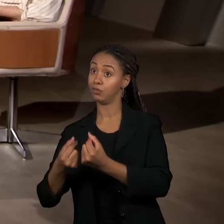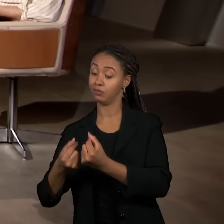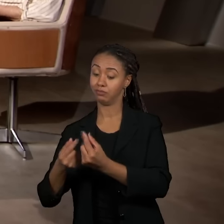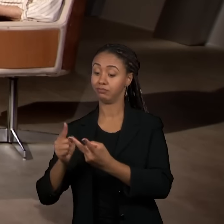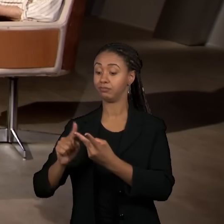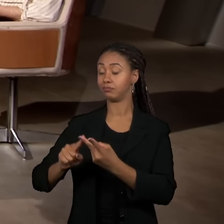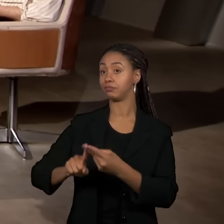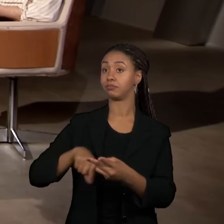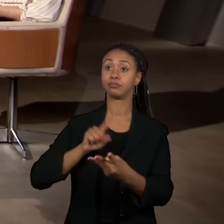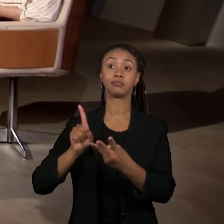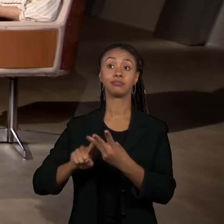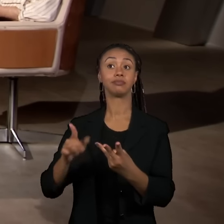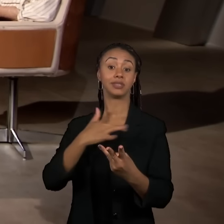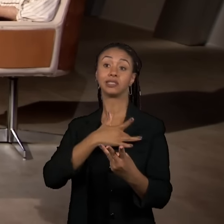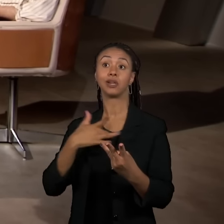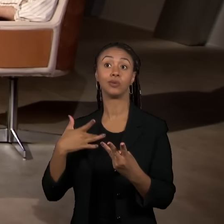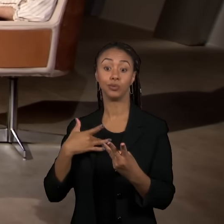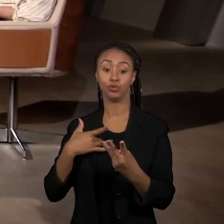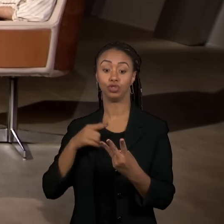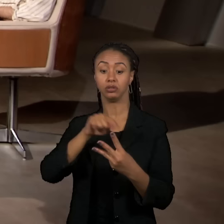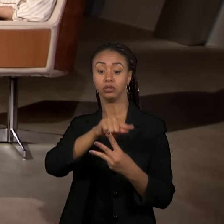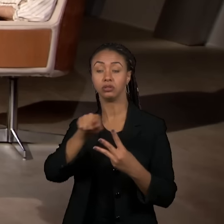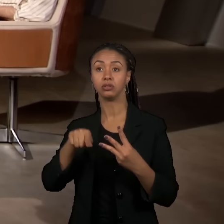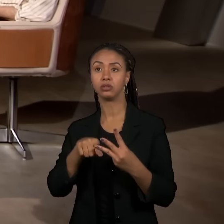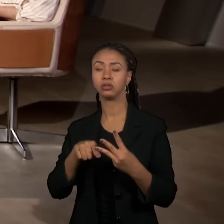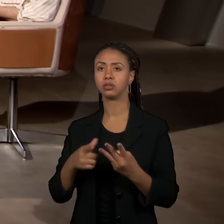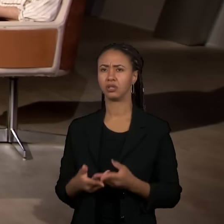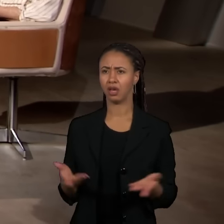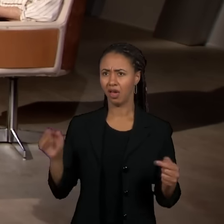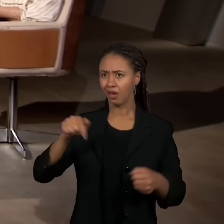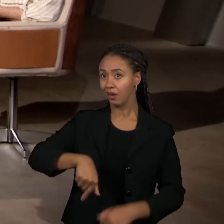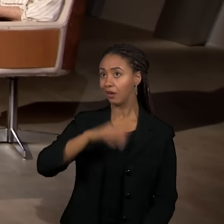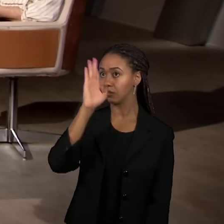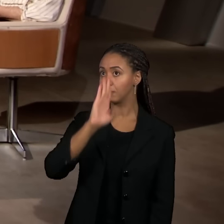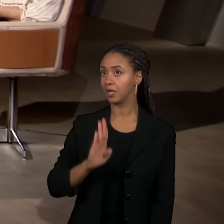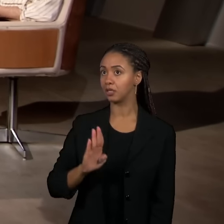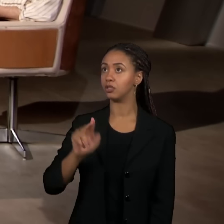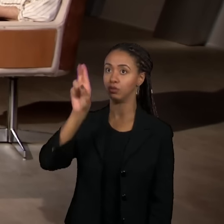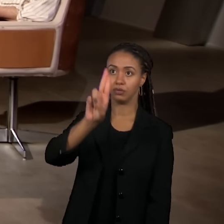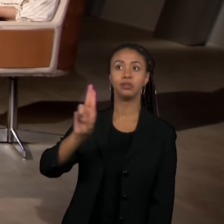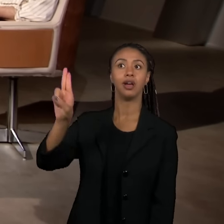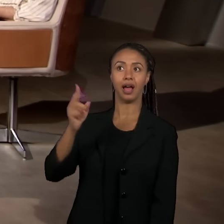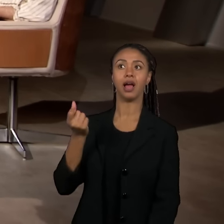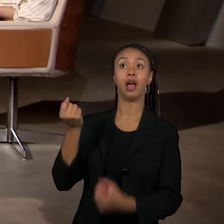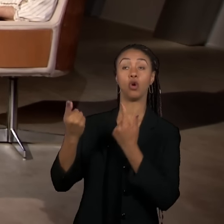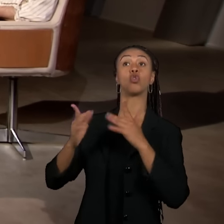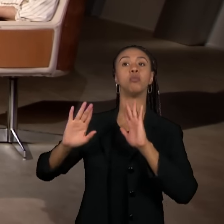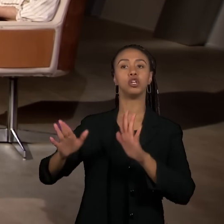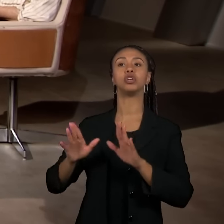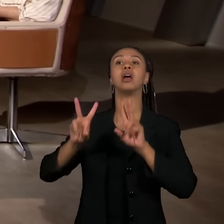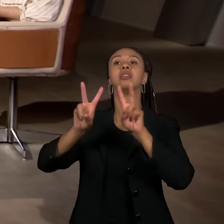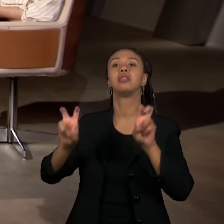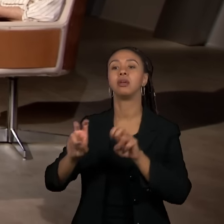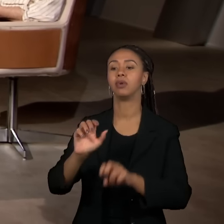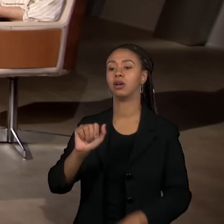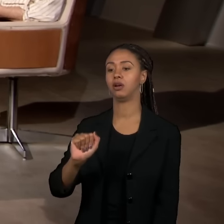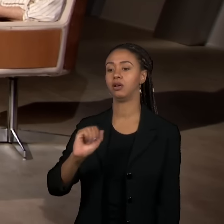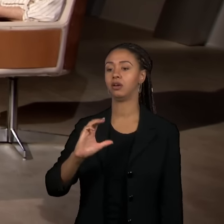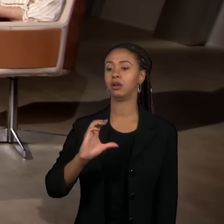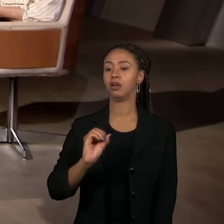saúde e a gente tá conhecendo universidades aqui no Brasil que já estão trabalhando com acolhimento